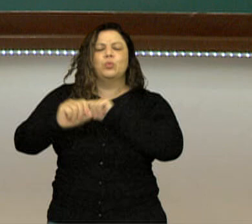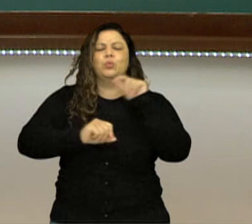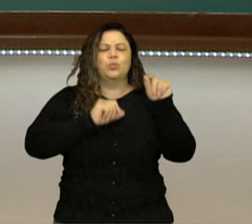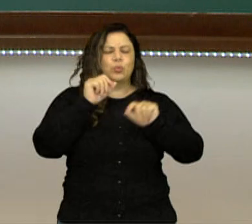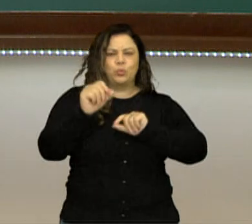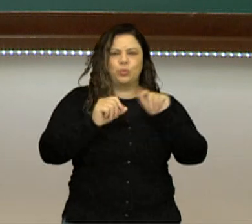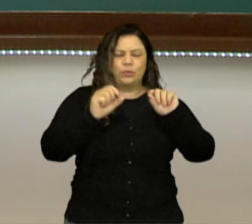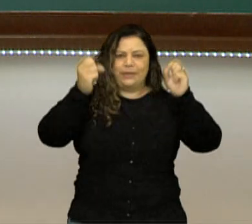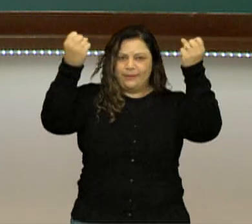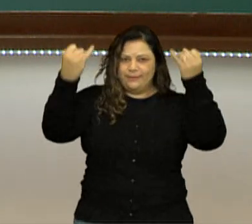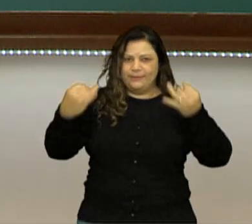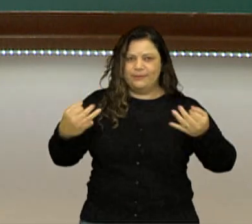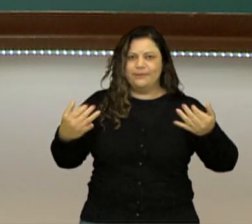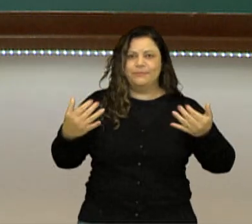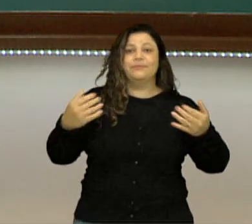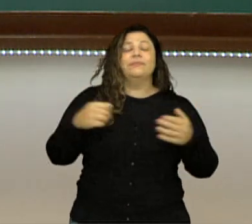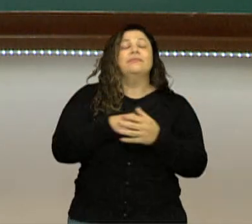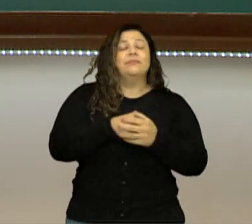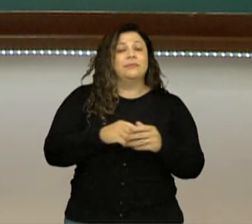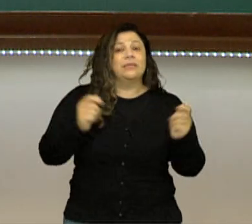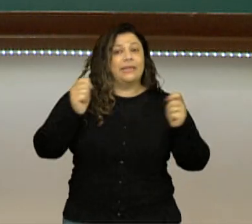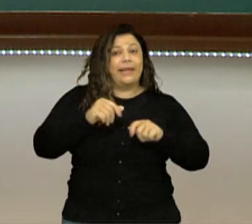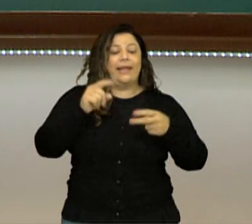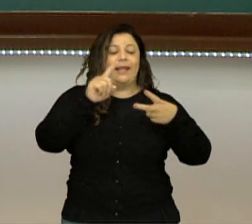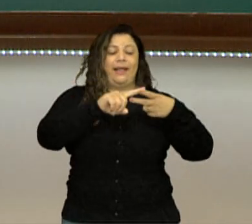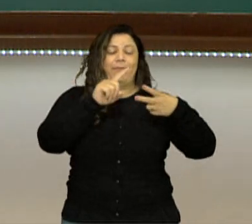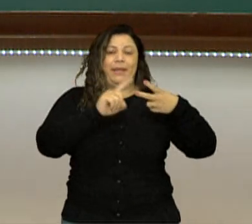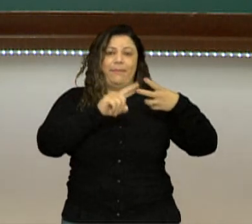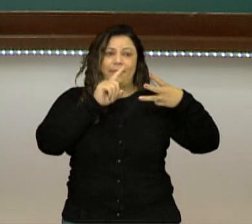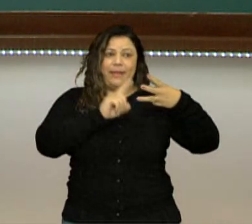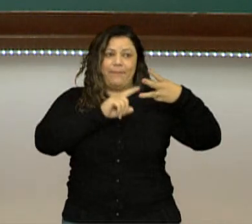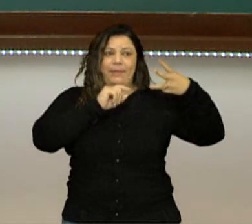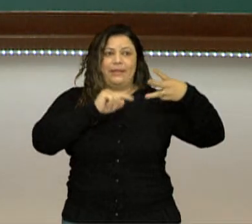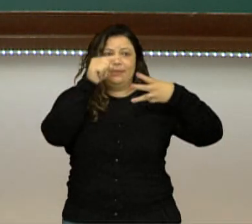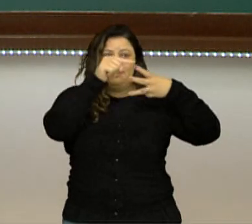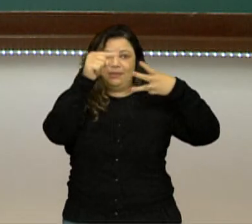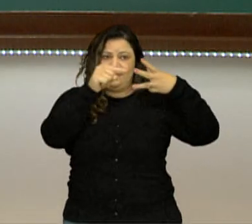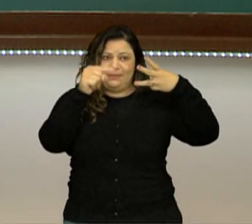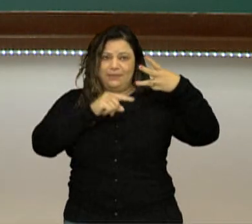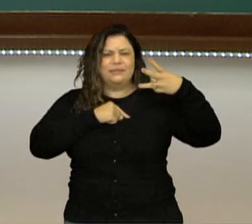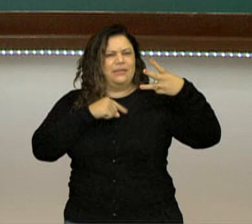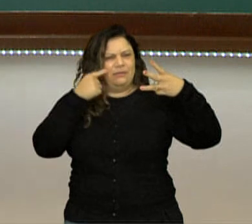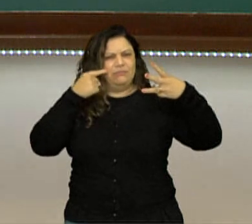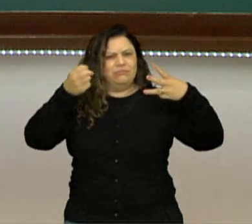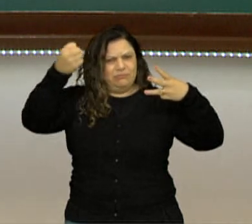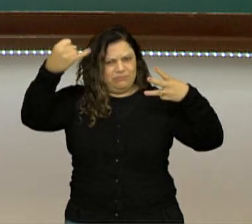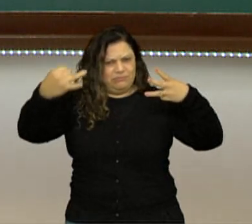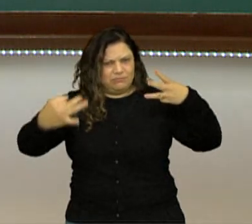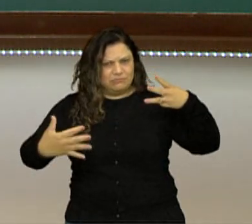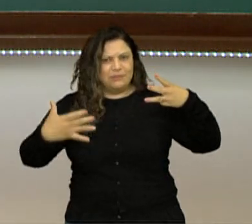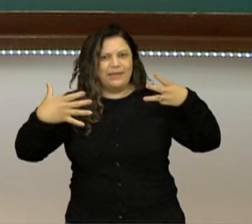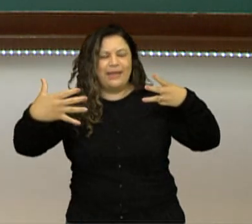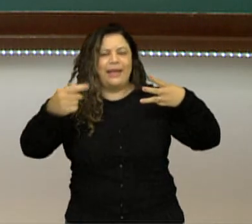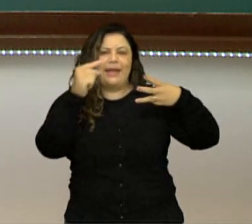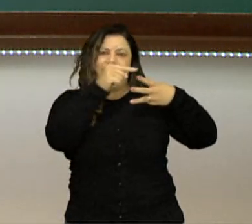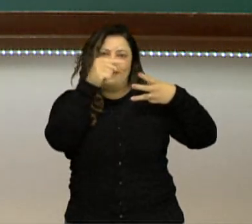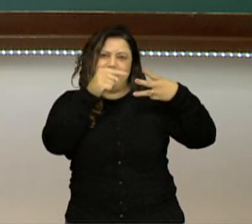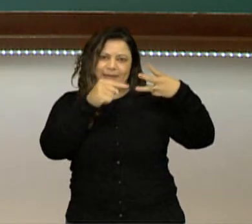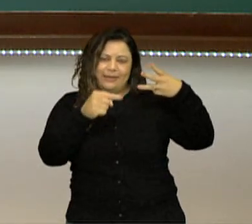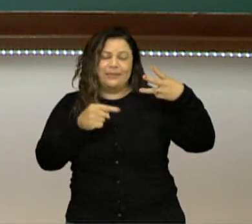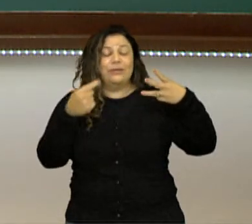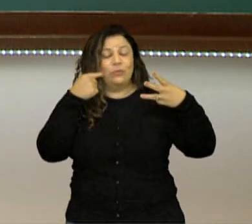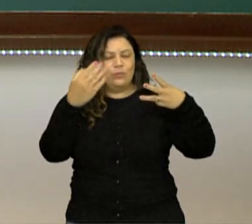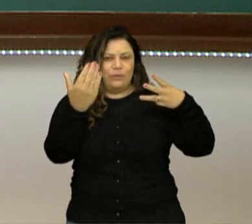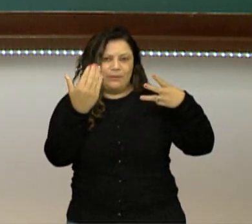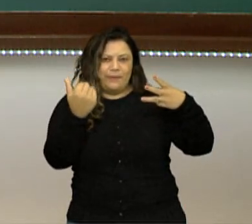relatado. Temos as vozes verbais ativa, passiva e reflexiva. Vamos trocar isso em miúdos? Eu vou falar com você aqui